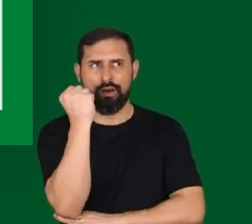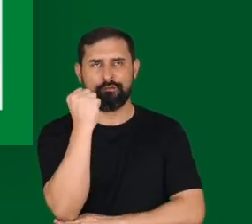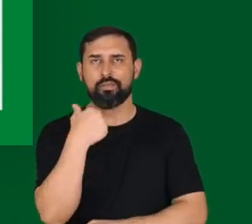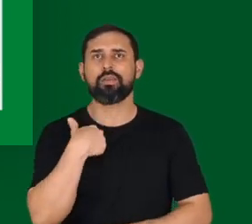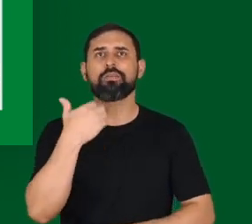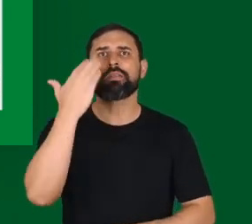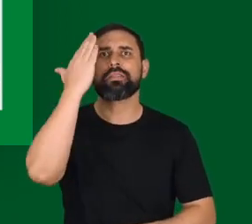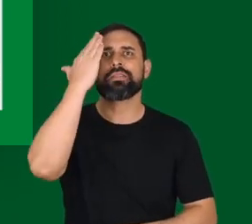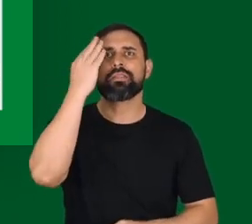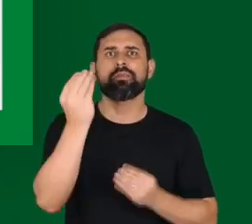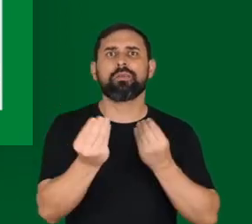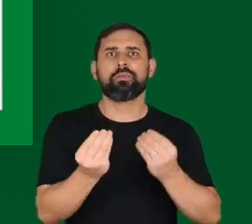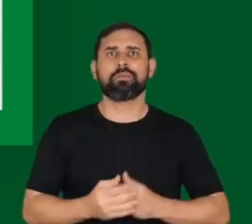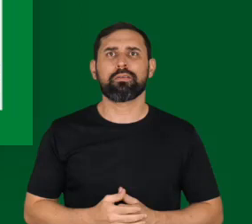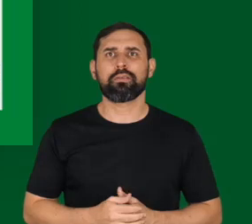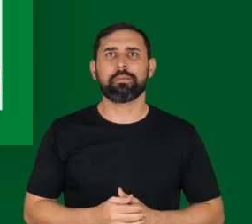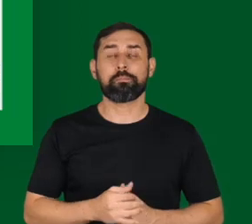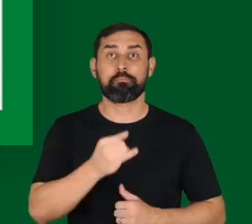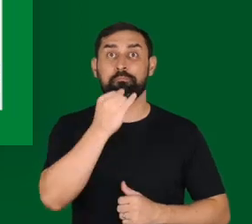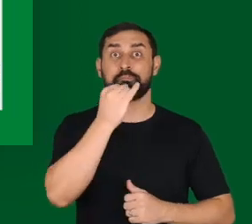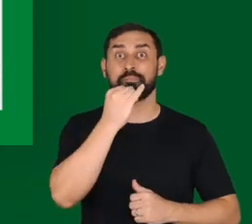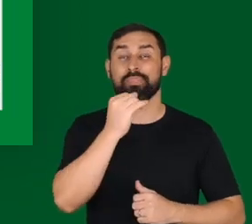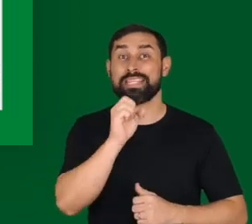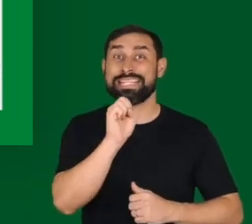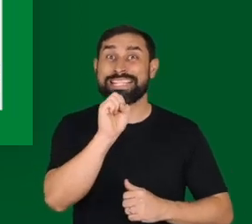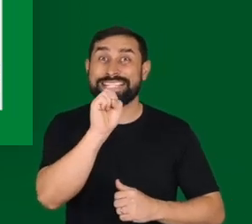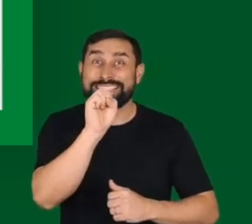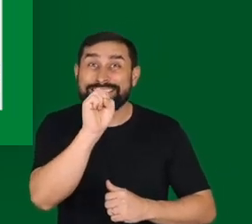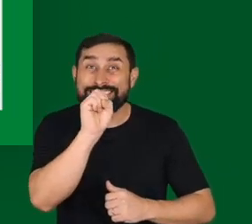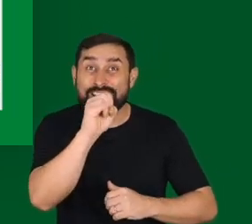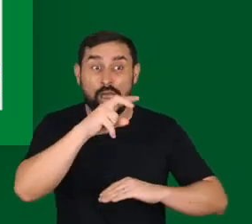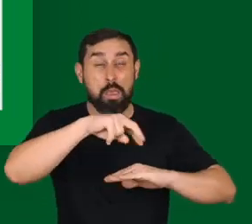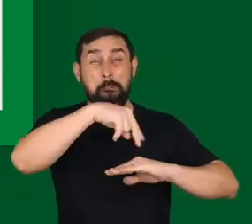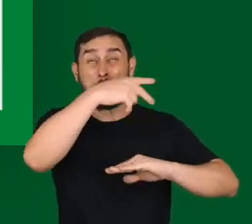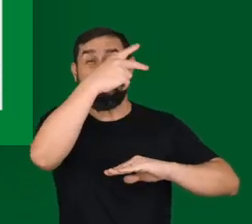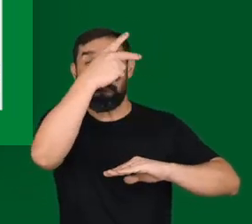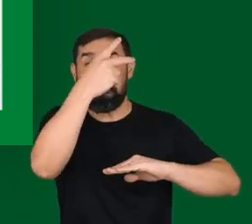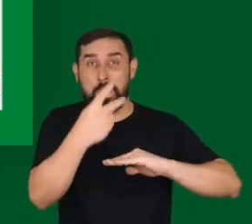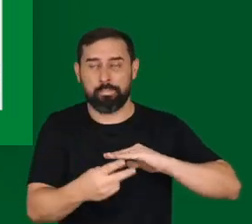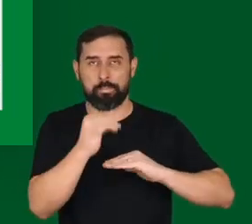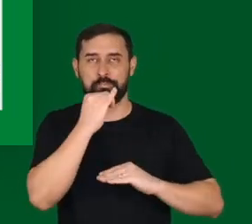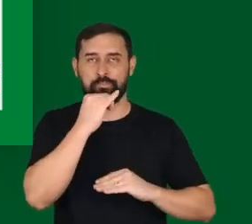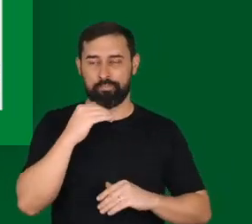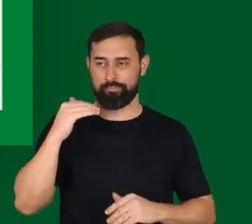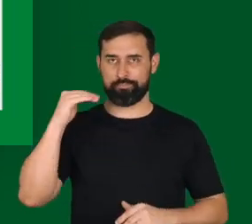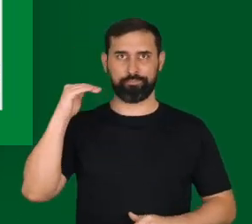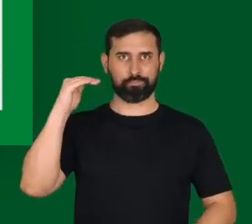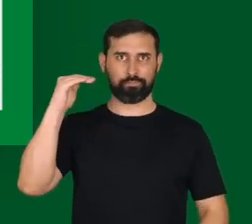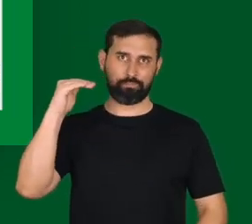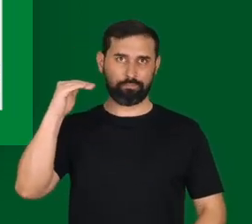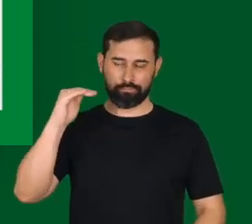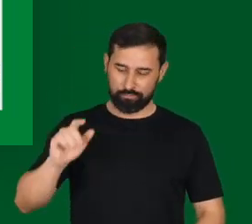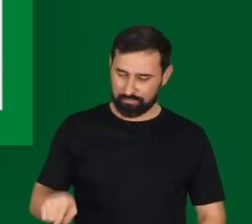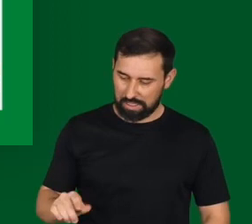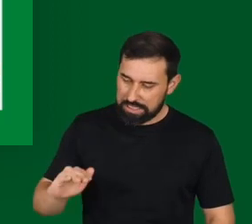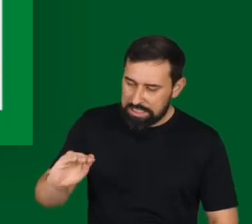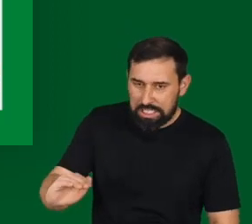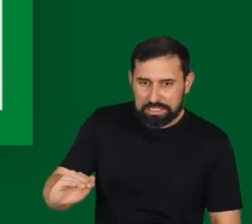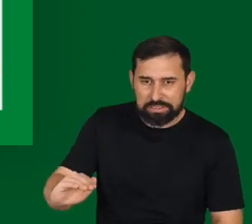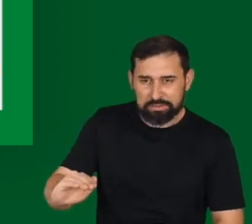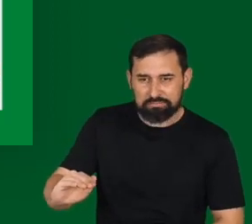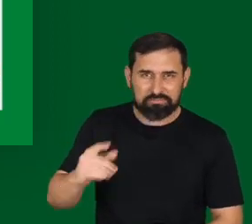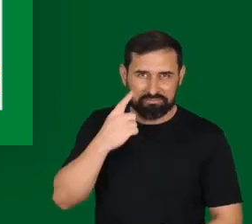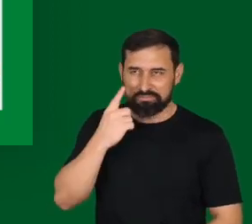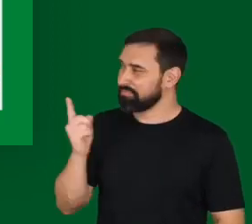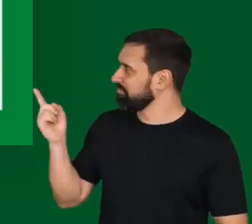Eu vou suspeitar quando a criança ela teve uma queda com maior que 1,5 da altura do indivíduo.